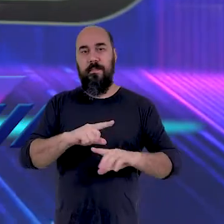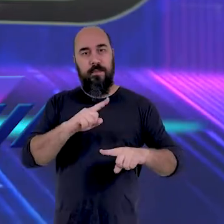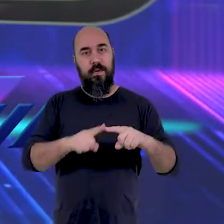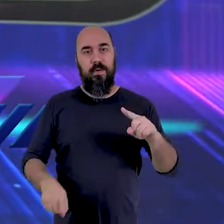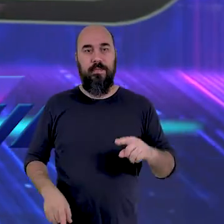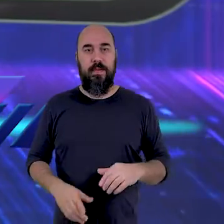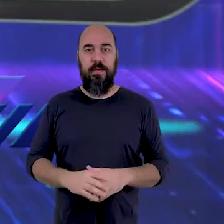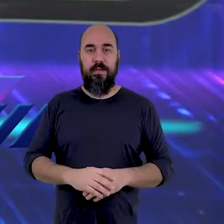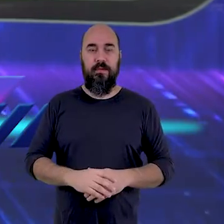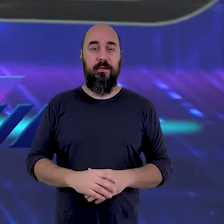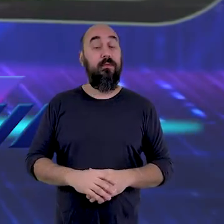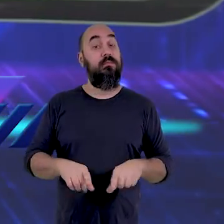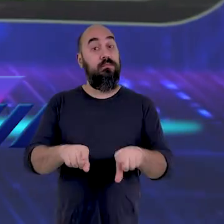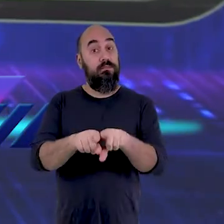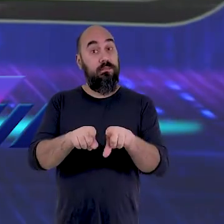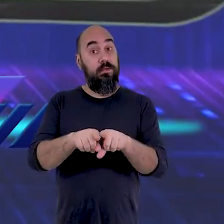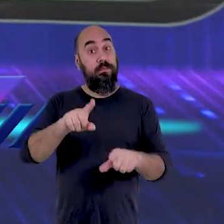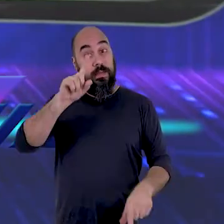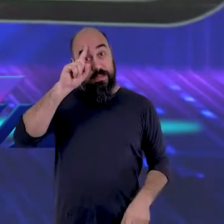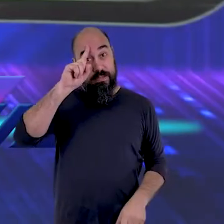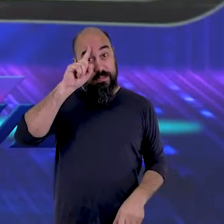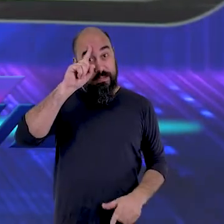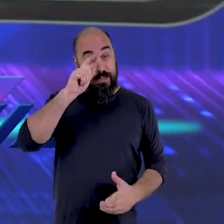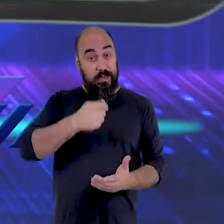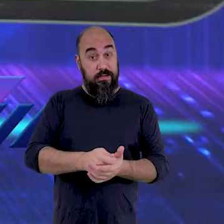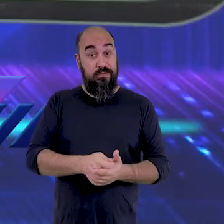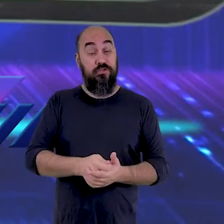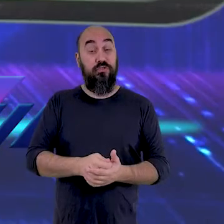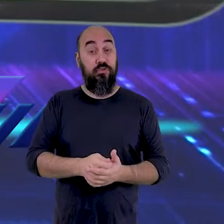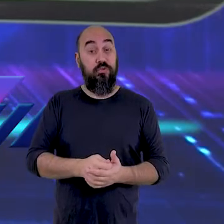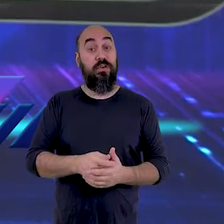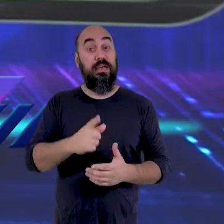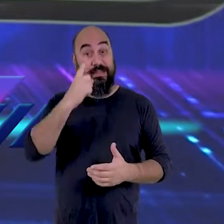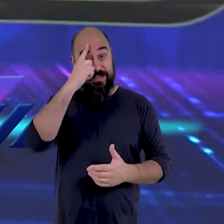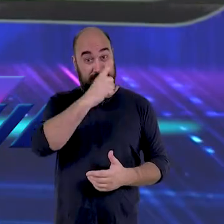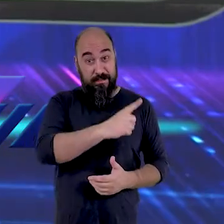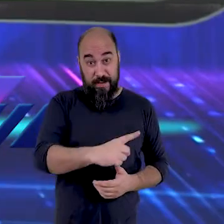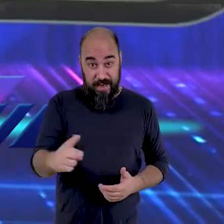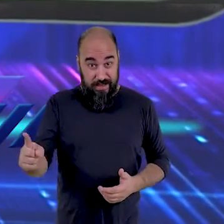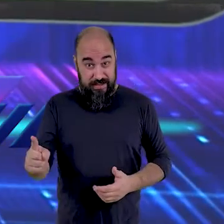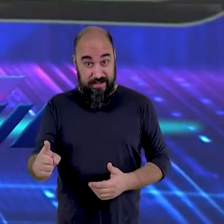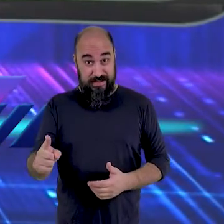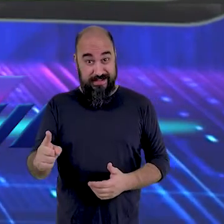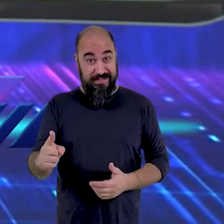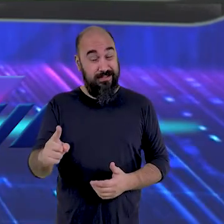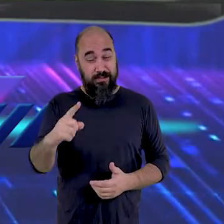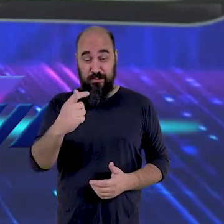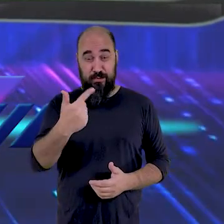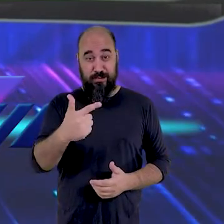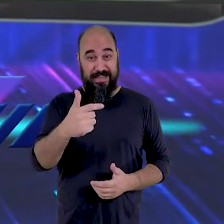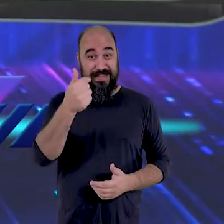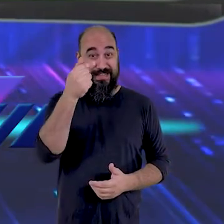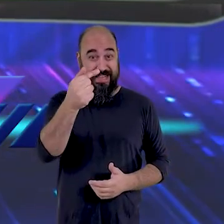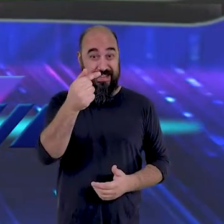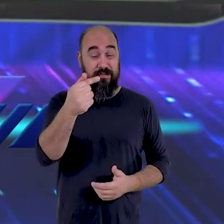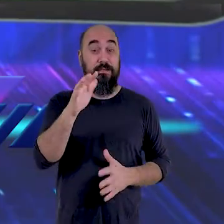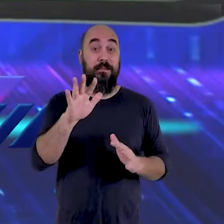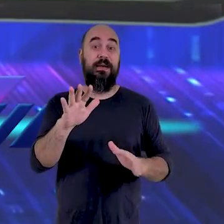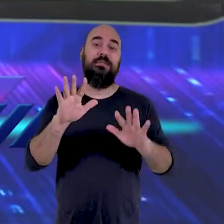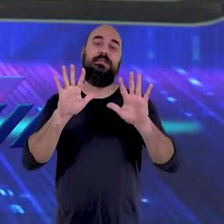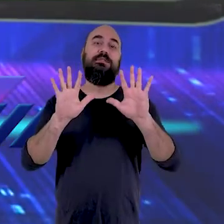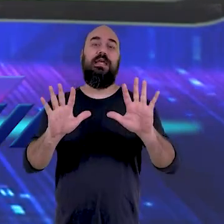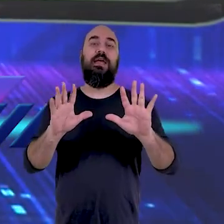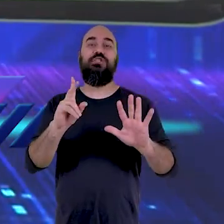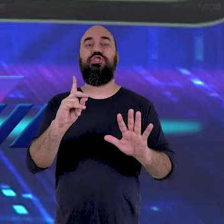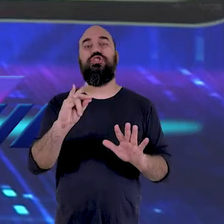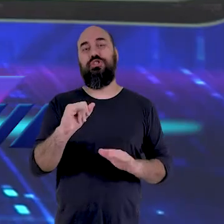Também se decidiu que a semana agora não seria mais de 7 dias, mas se instituiu uma semana